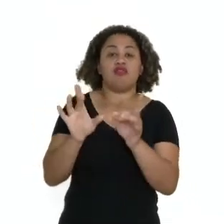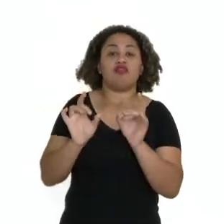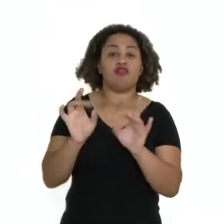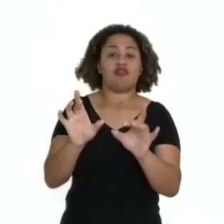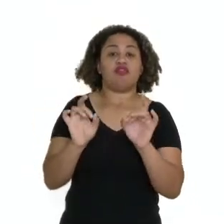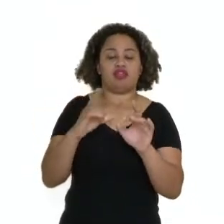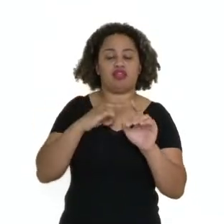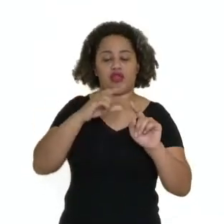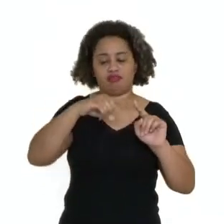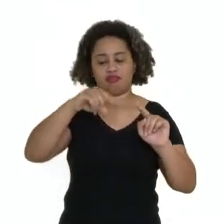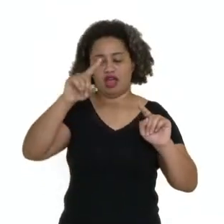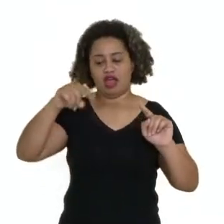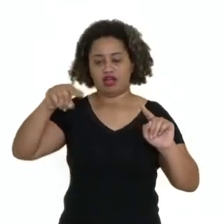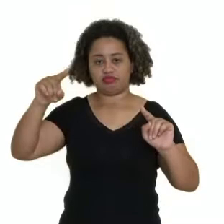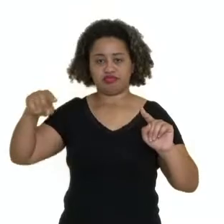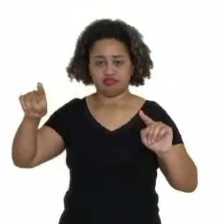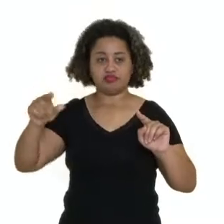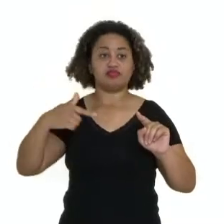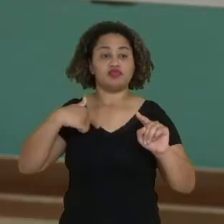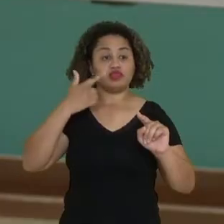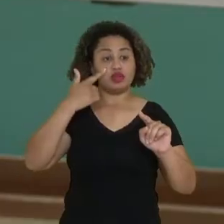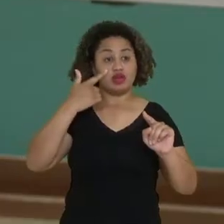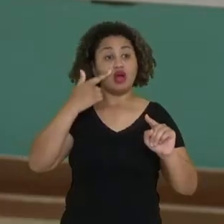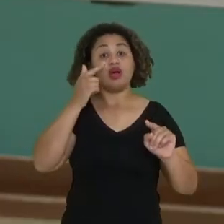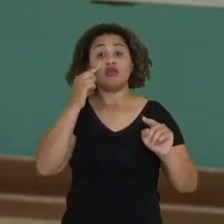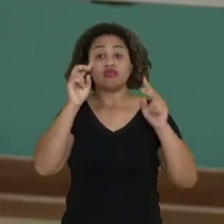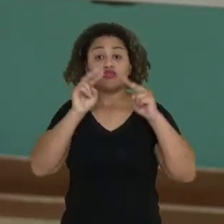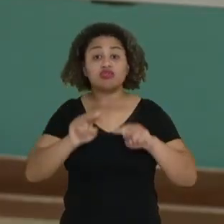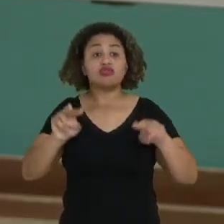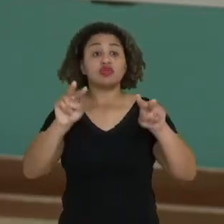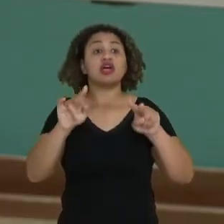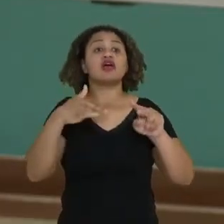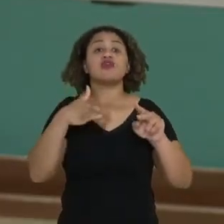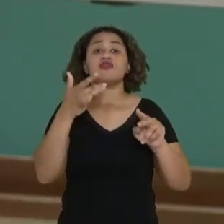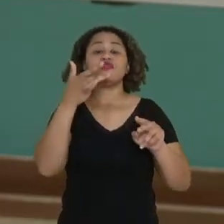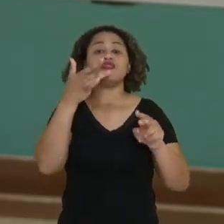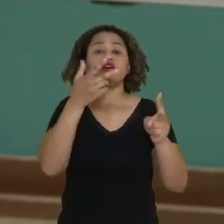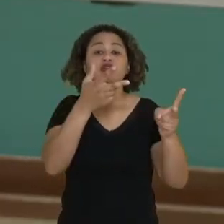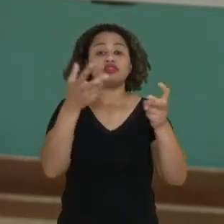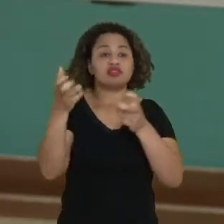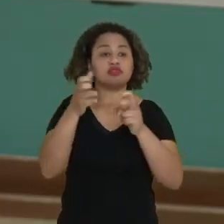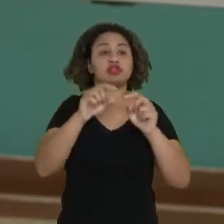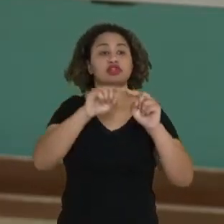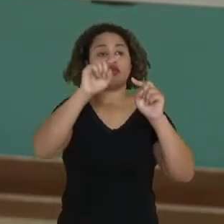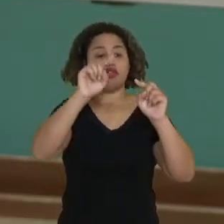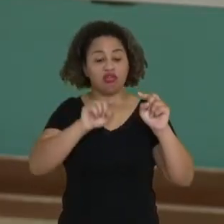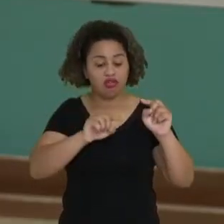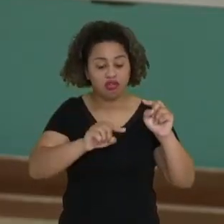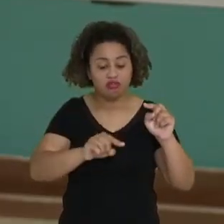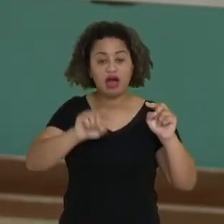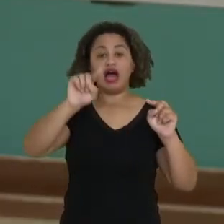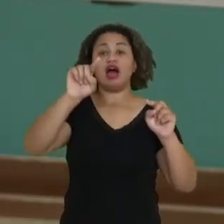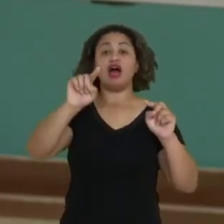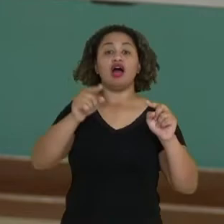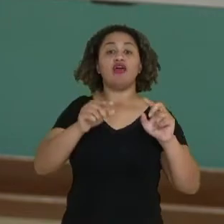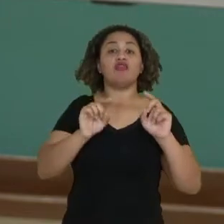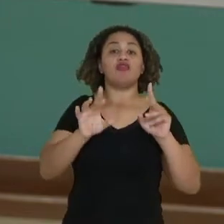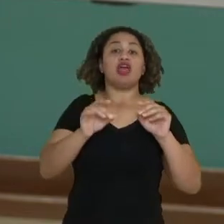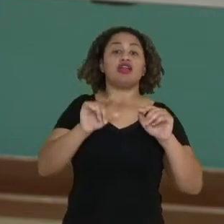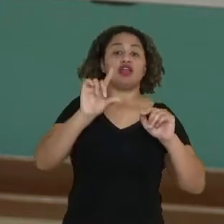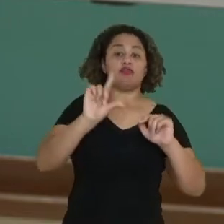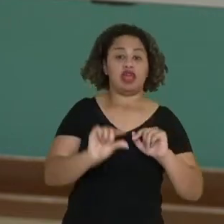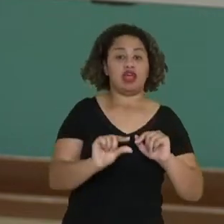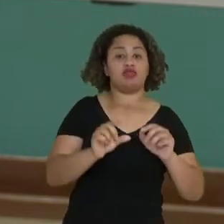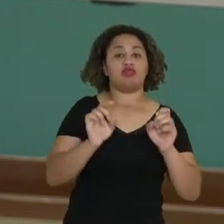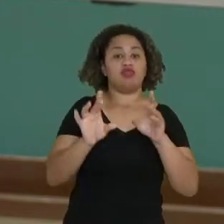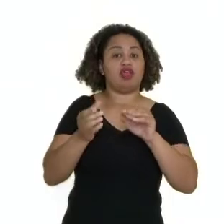daí compõe a famosa linha. Visualmente, fica fácil de ver quando caíram as vendas, quando aumentaram, por isso ele é nesse